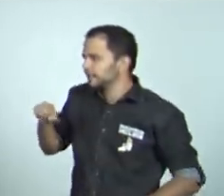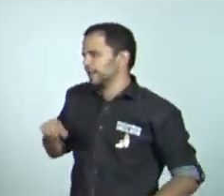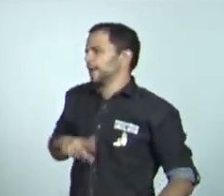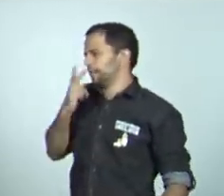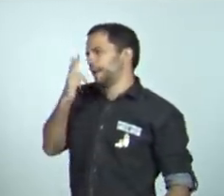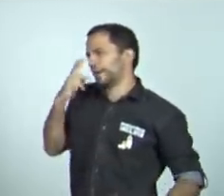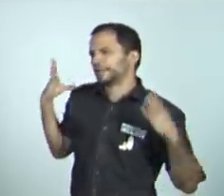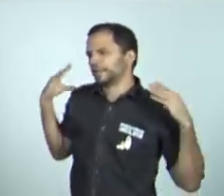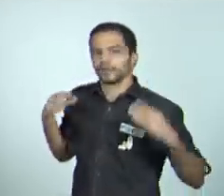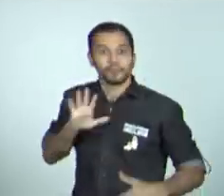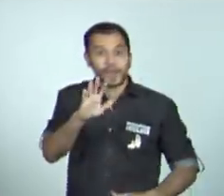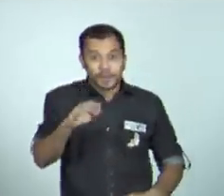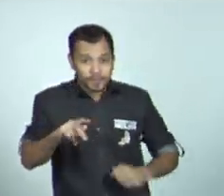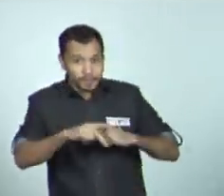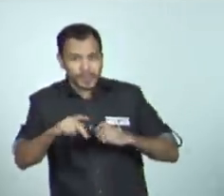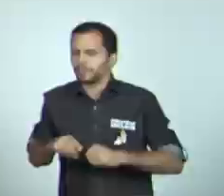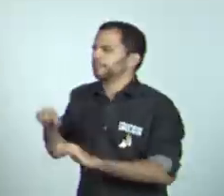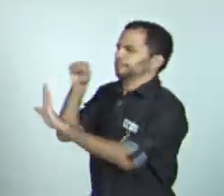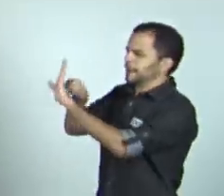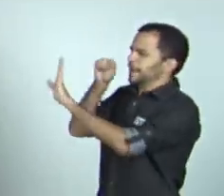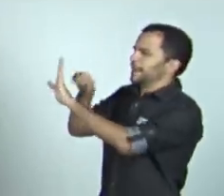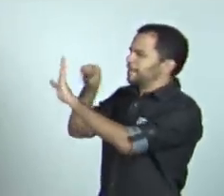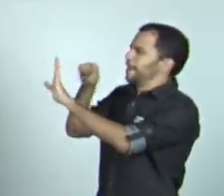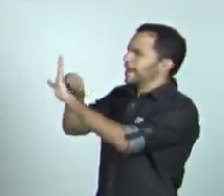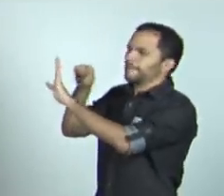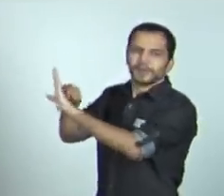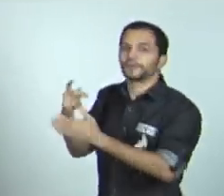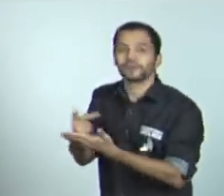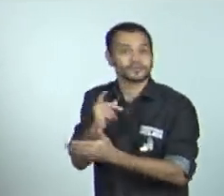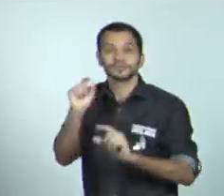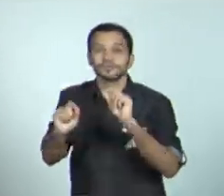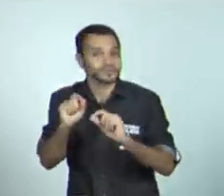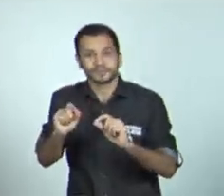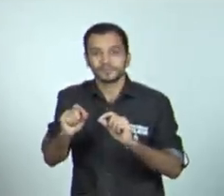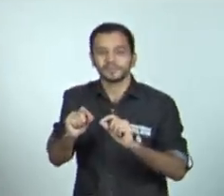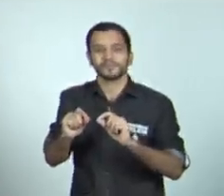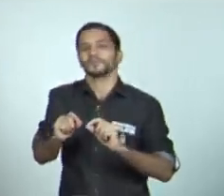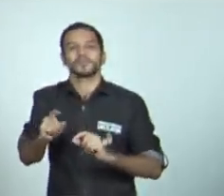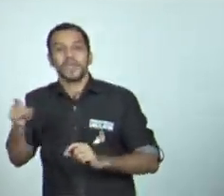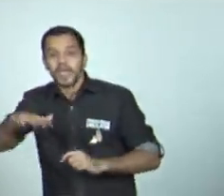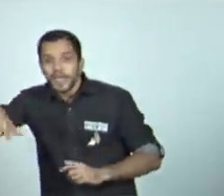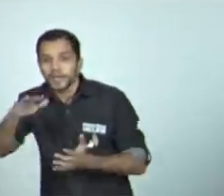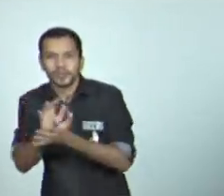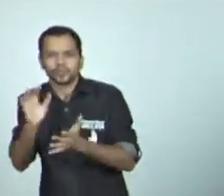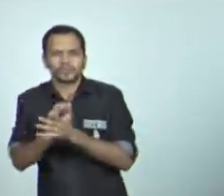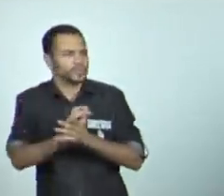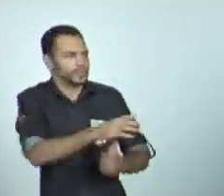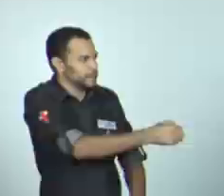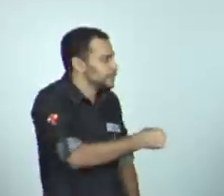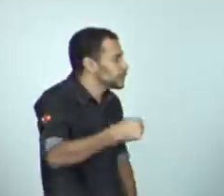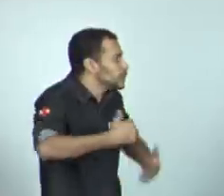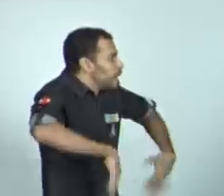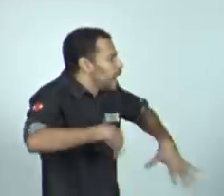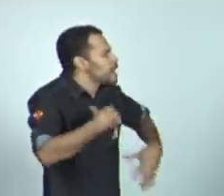mas pedro continuou batendo quando abriram a porta e o viram ficaram perplexos mas